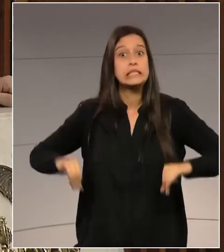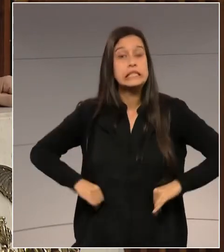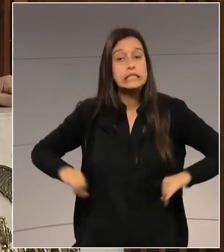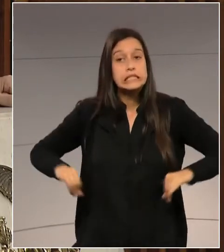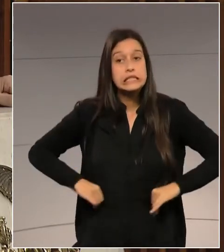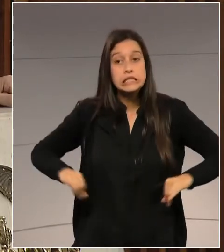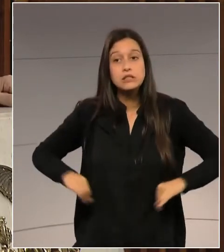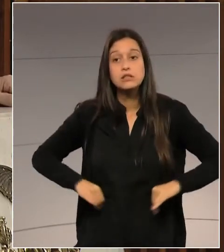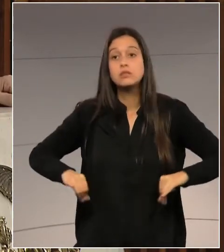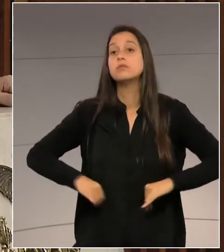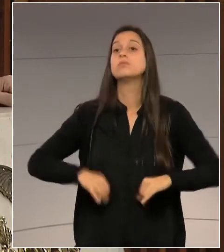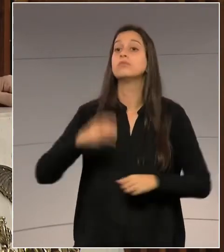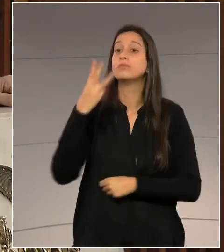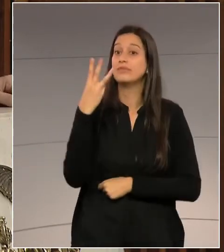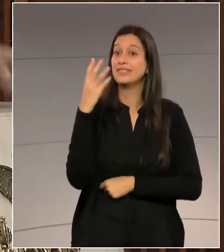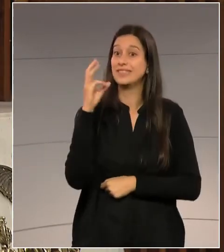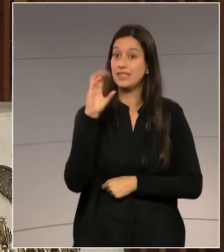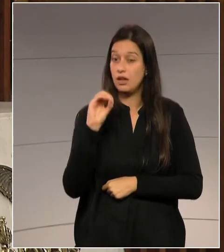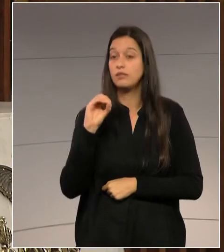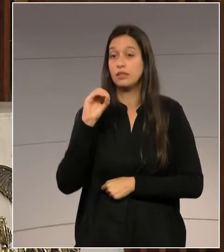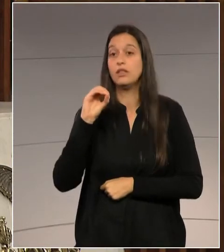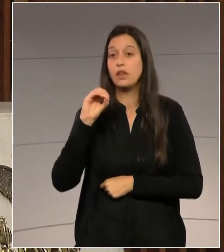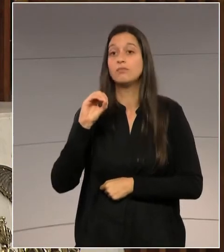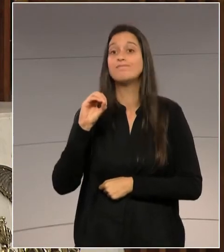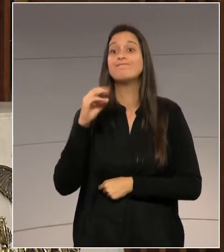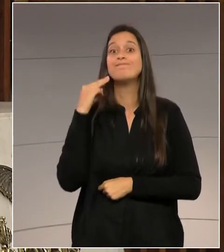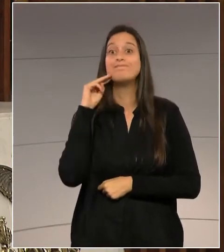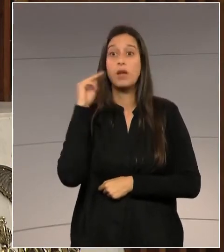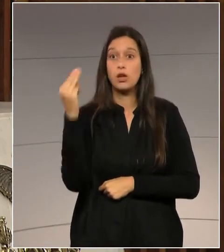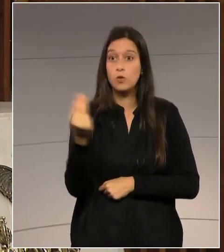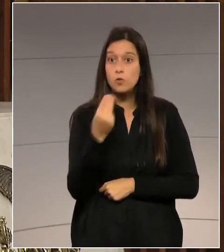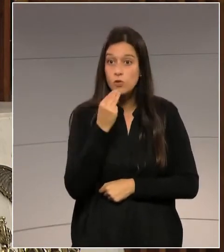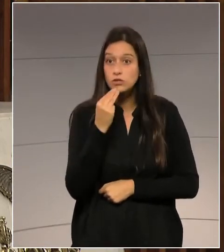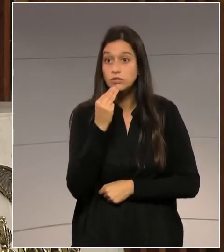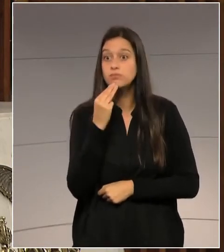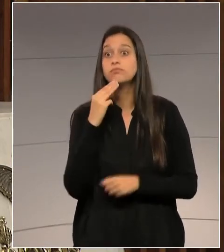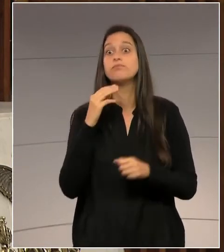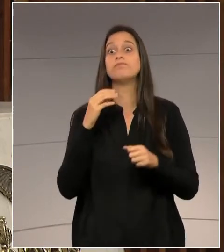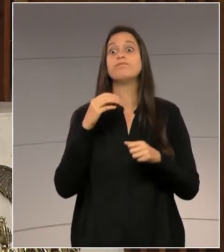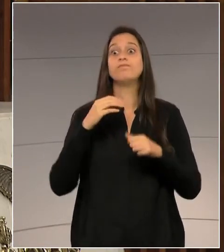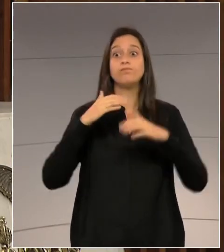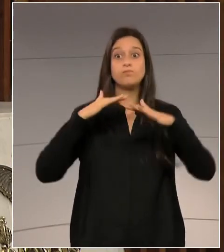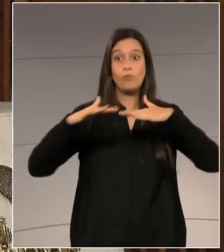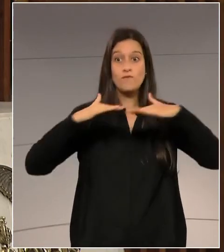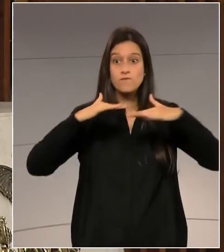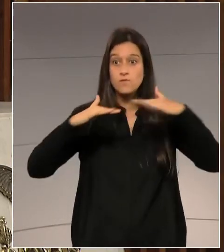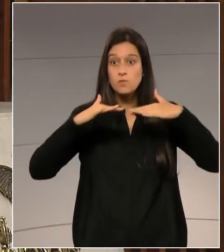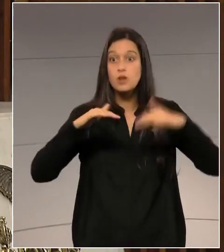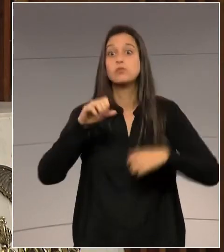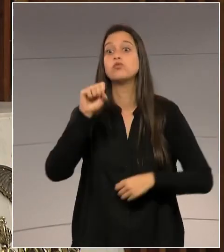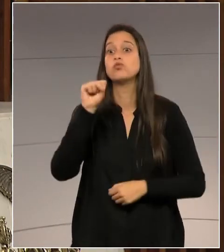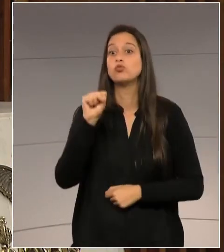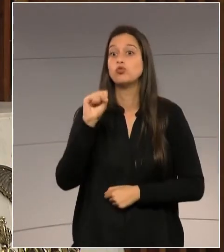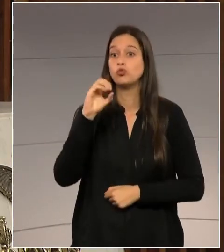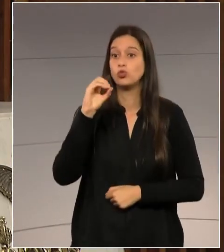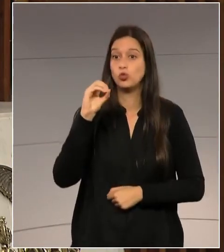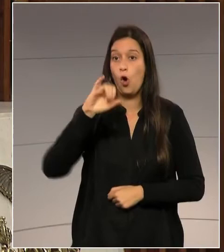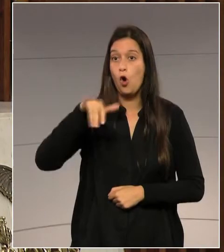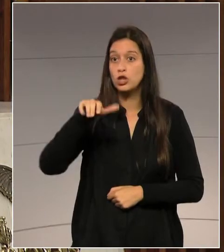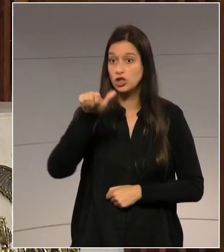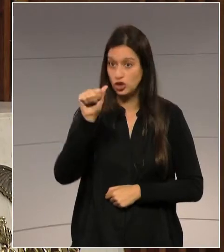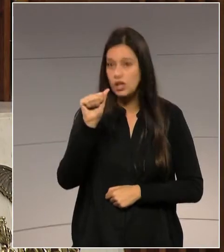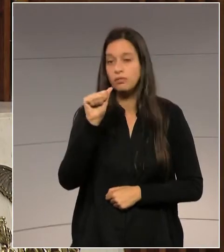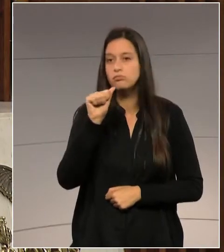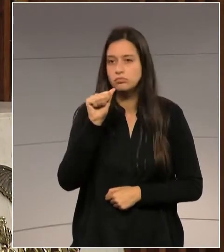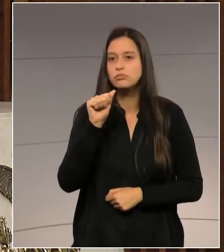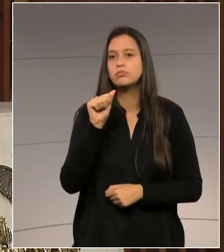de soja - saíram do porto de paranaguá depois do acordo com marcel estados unidos 729 mil toneladas de trigo